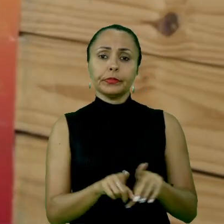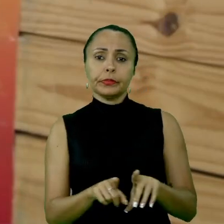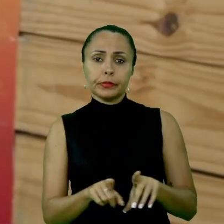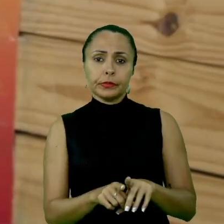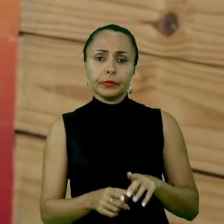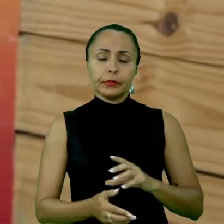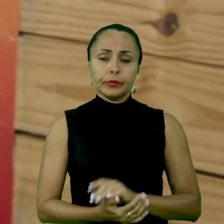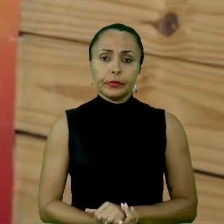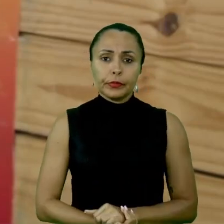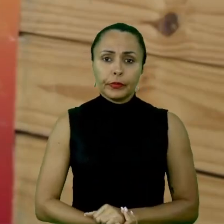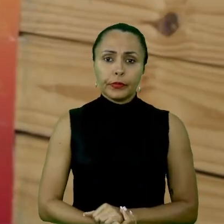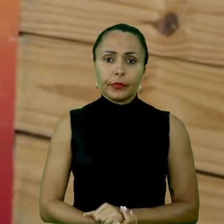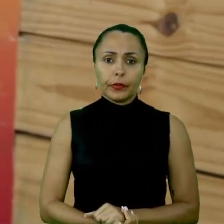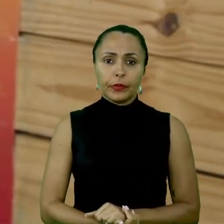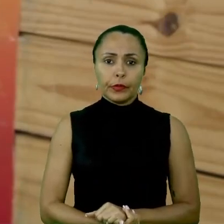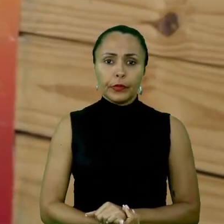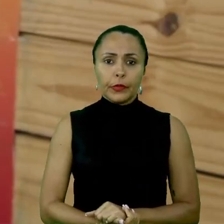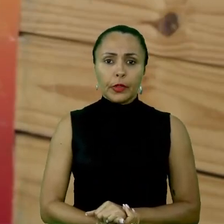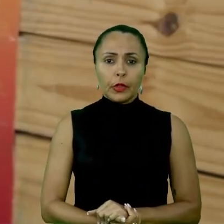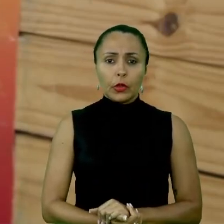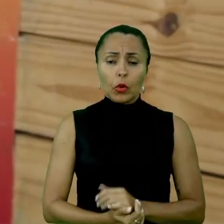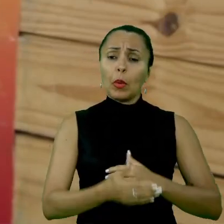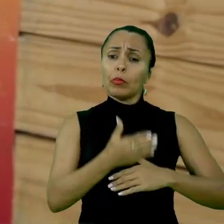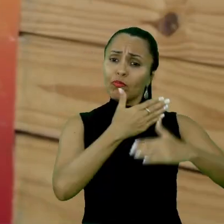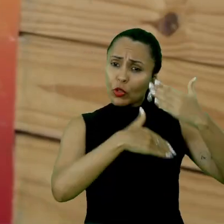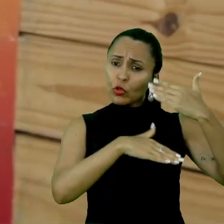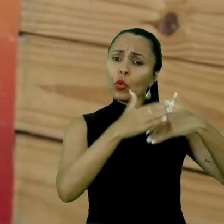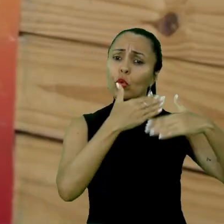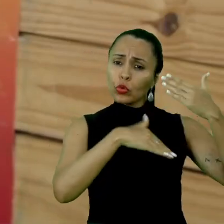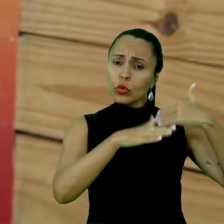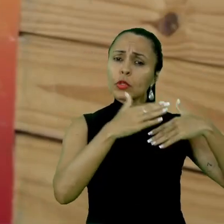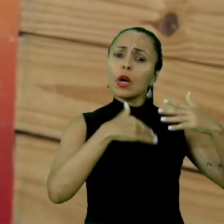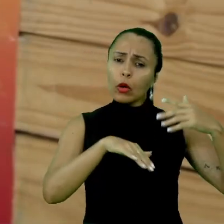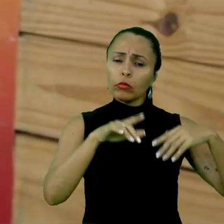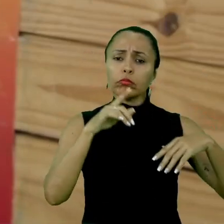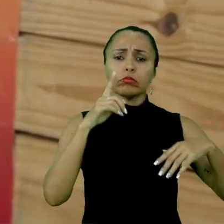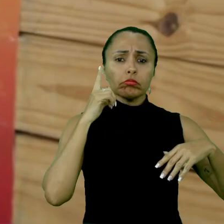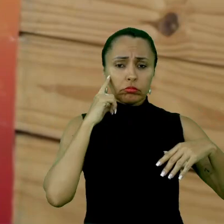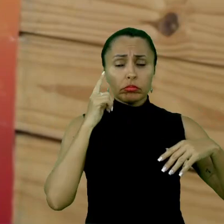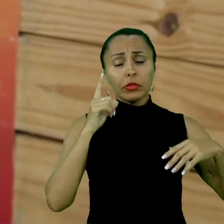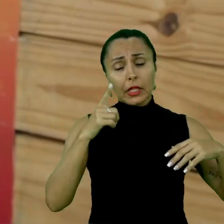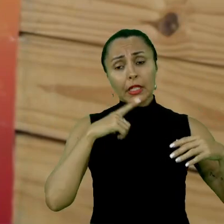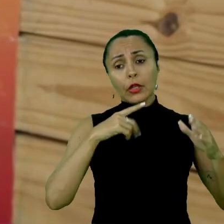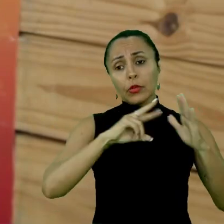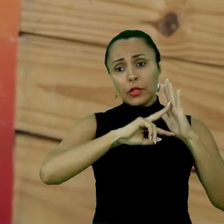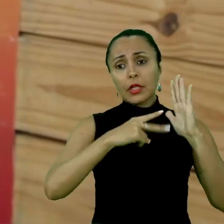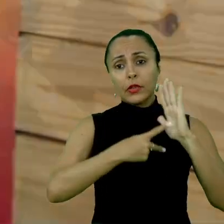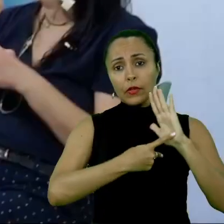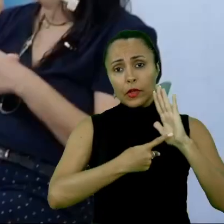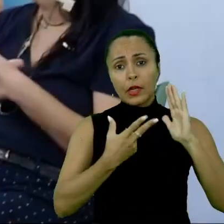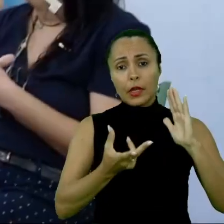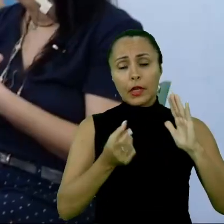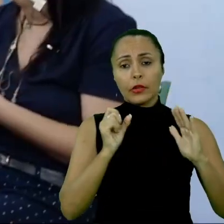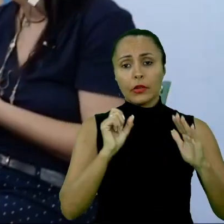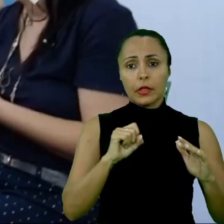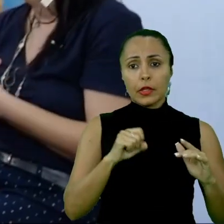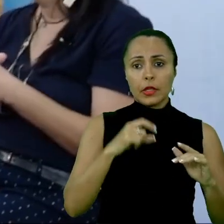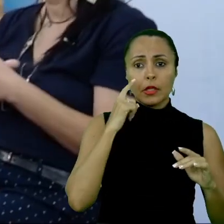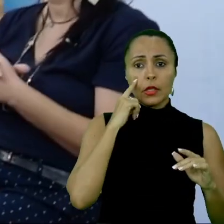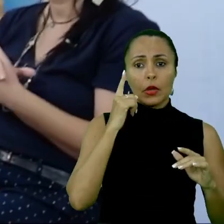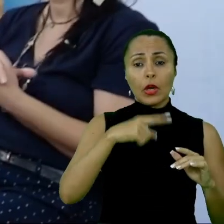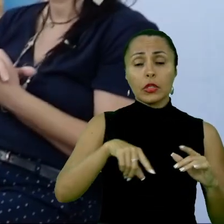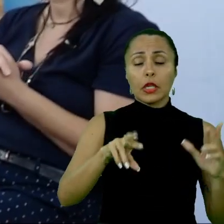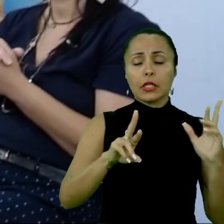como uma desconstrução mesmo desse valor. Ressignificar também. Eu acho que essa referência